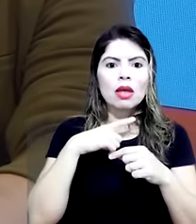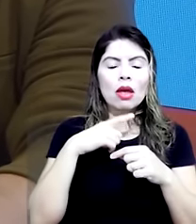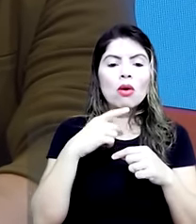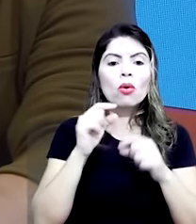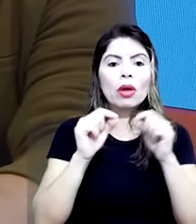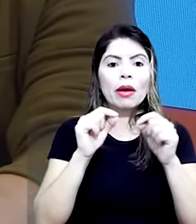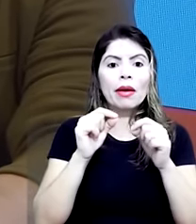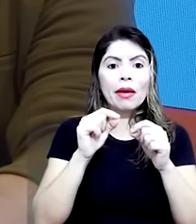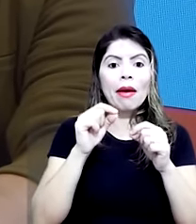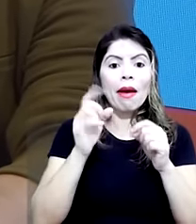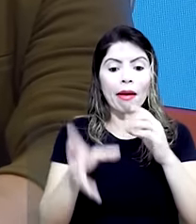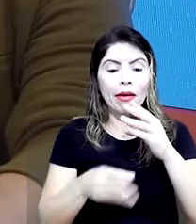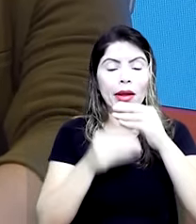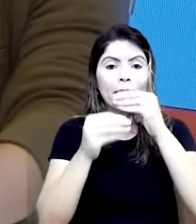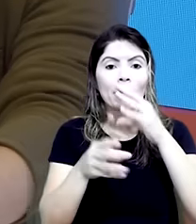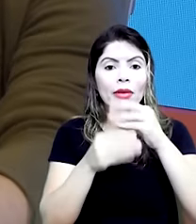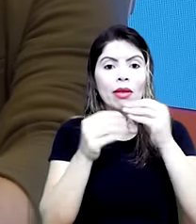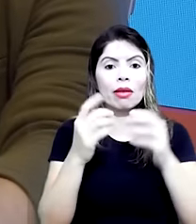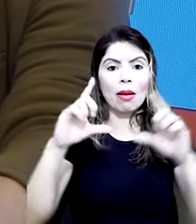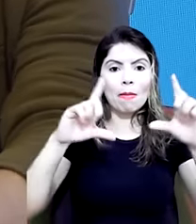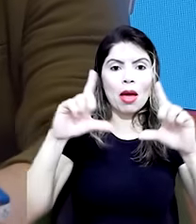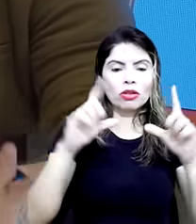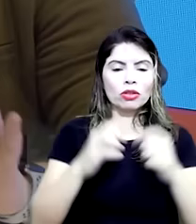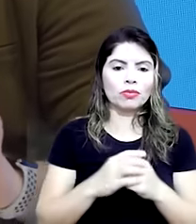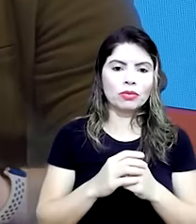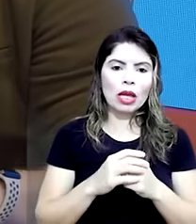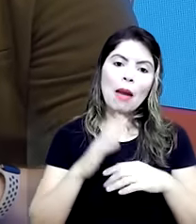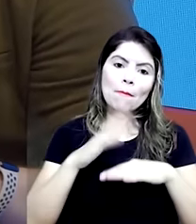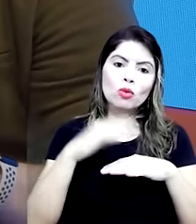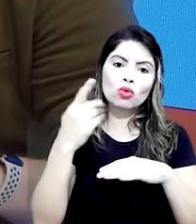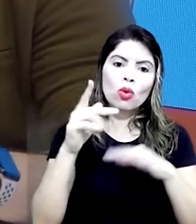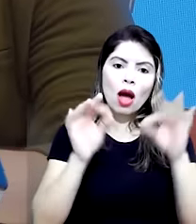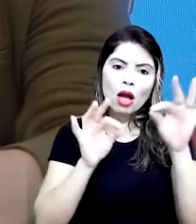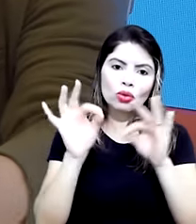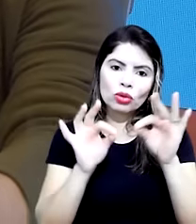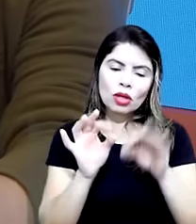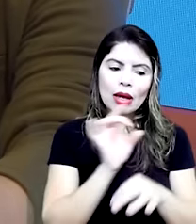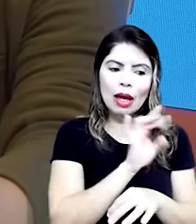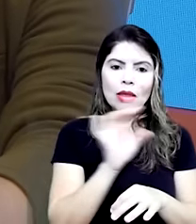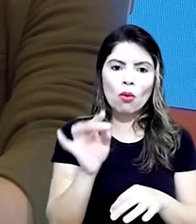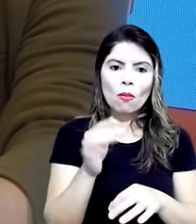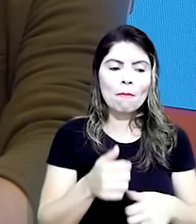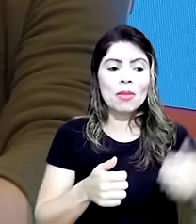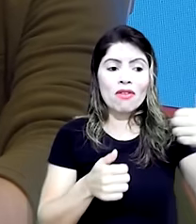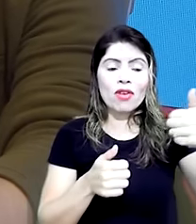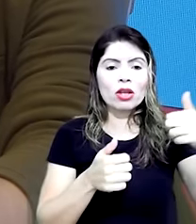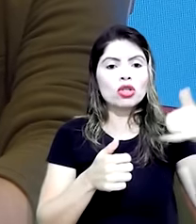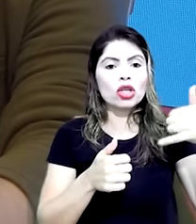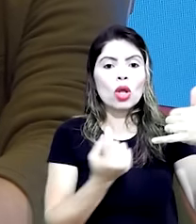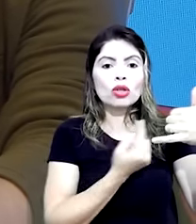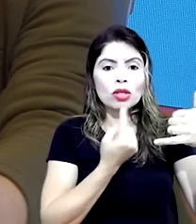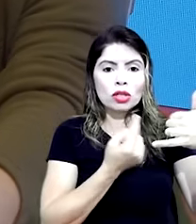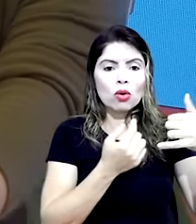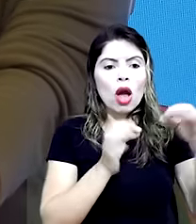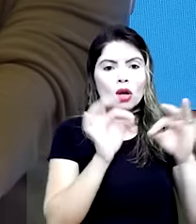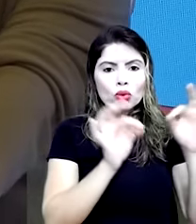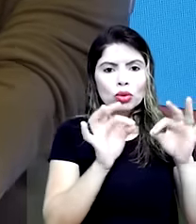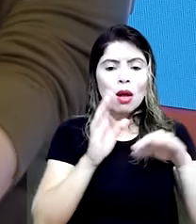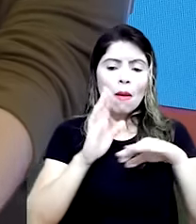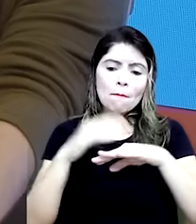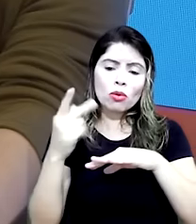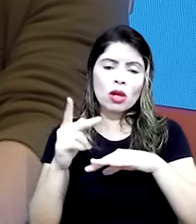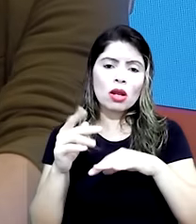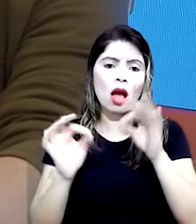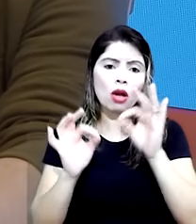essa incrementada na imagem tá então para cada público né Tem uma opção mais adequada é e é aquilo né